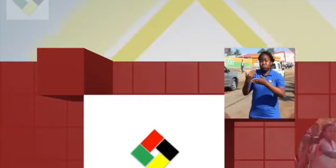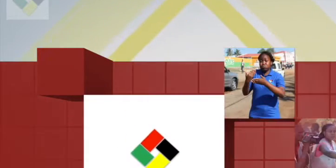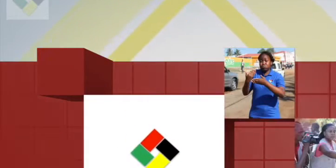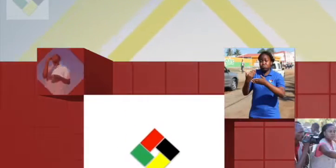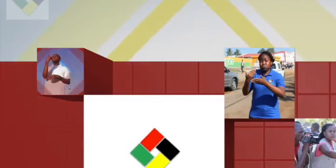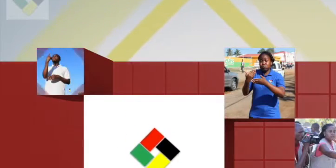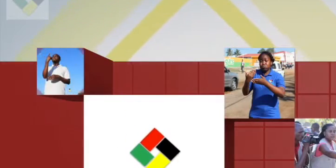Legenda Zanotto